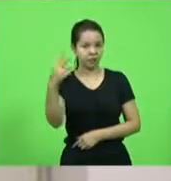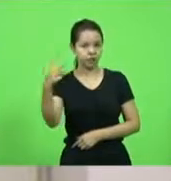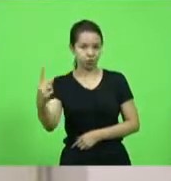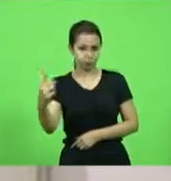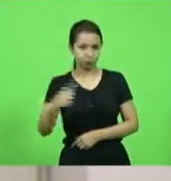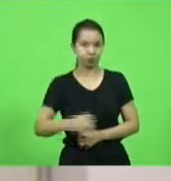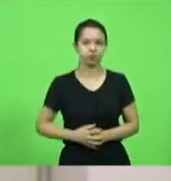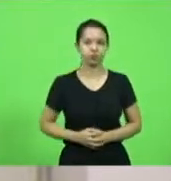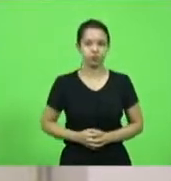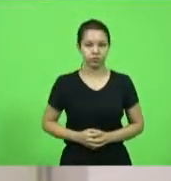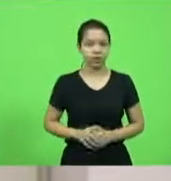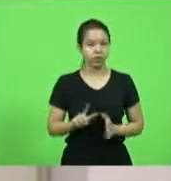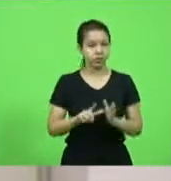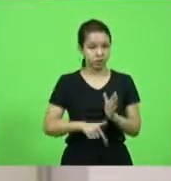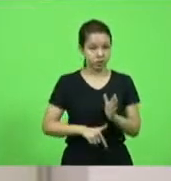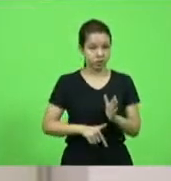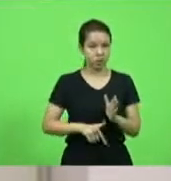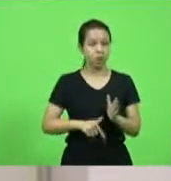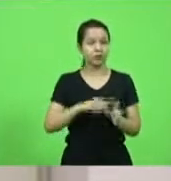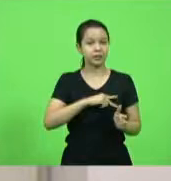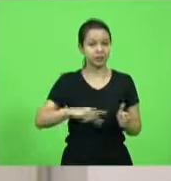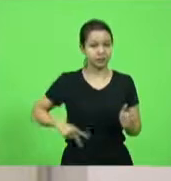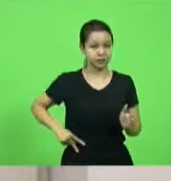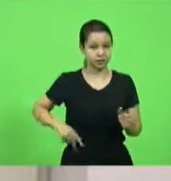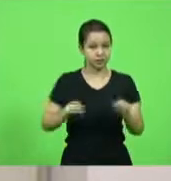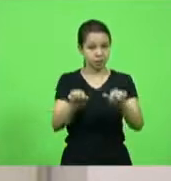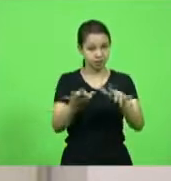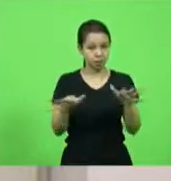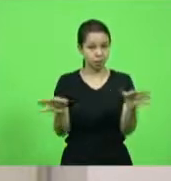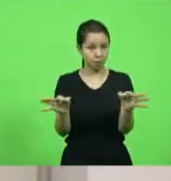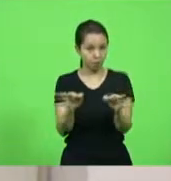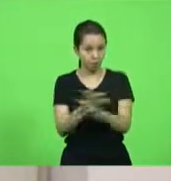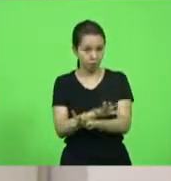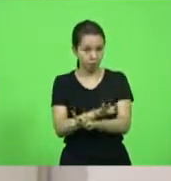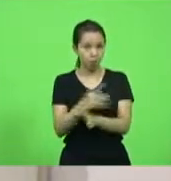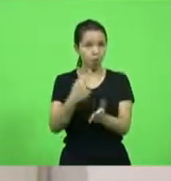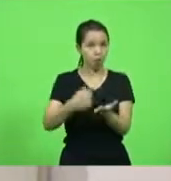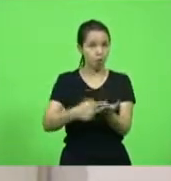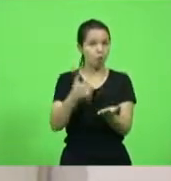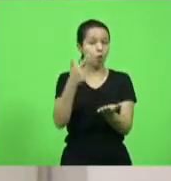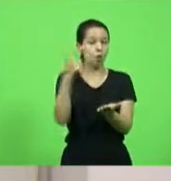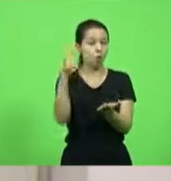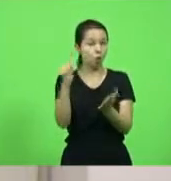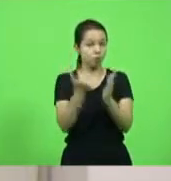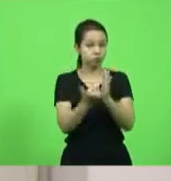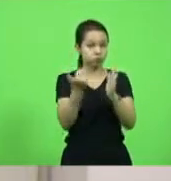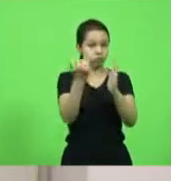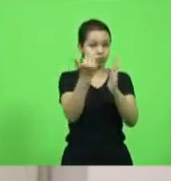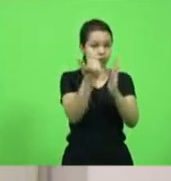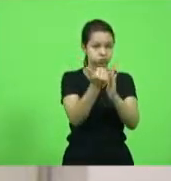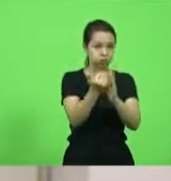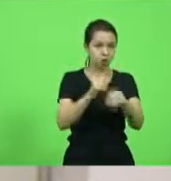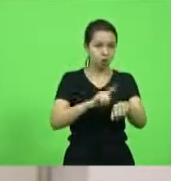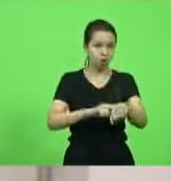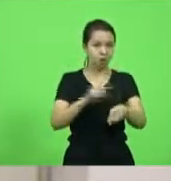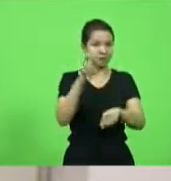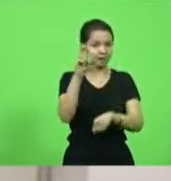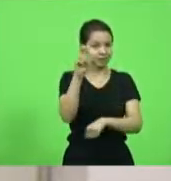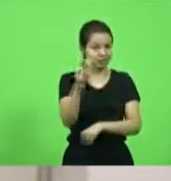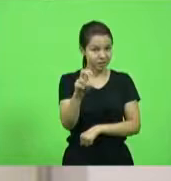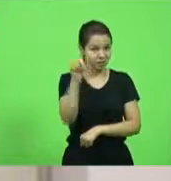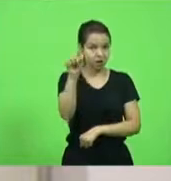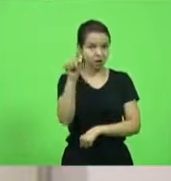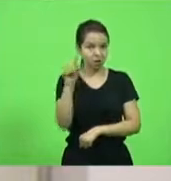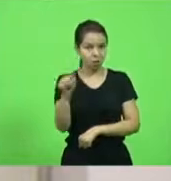Na sequência, o senhor presidente encerrou a sessão e convocou outra extraordinária para as 17 horas e 33